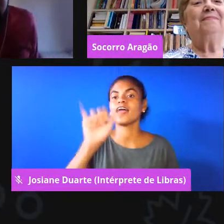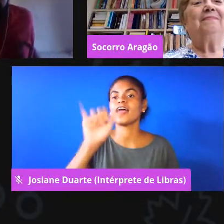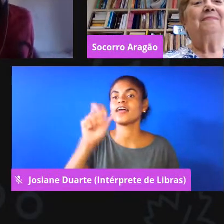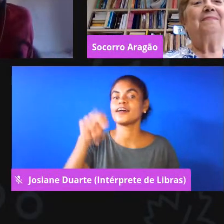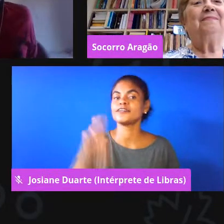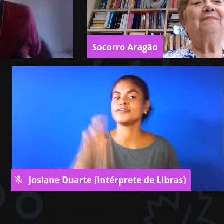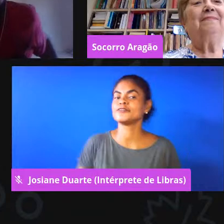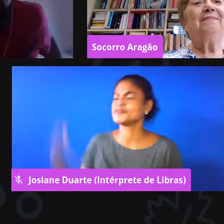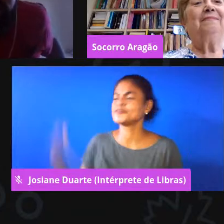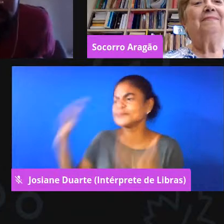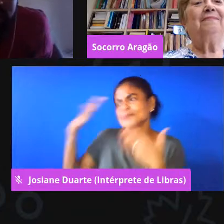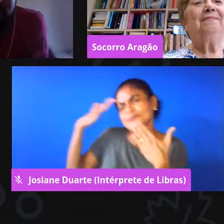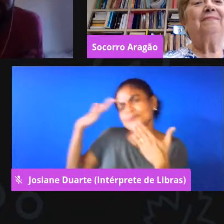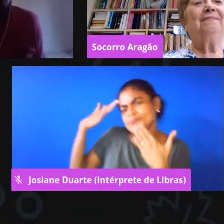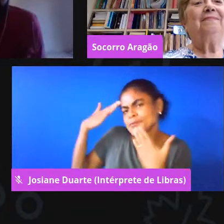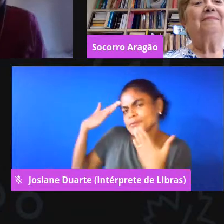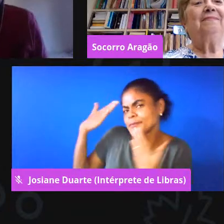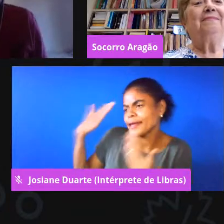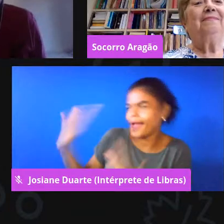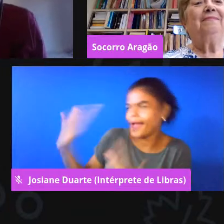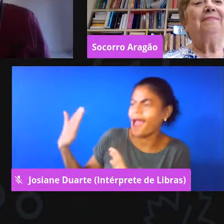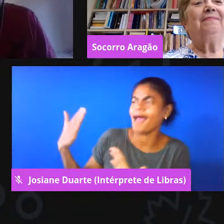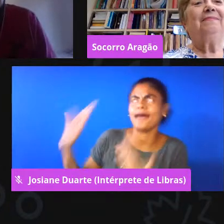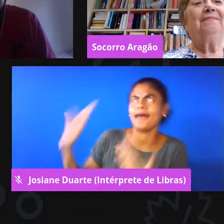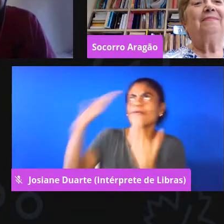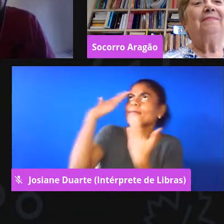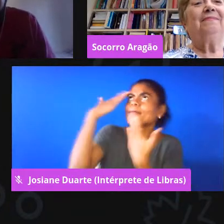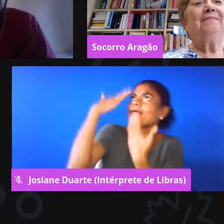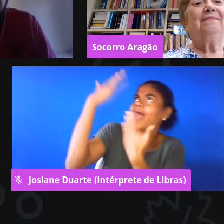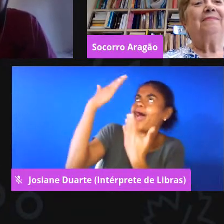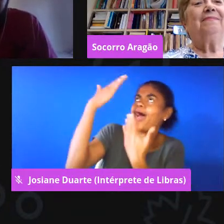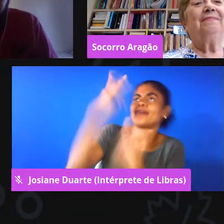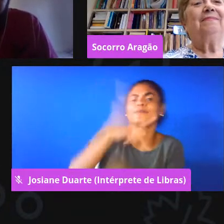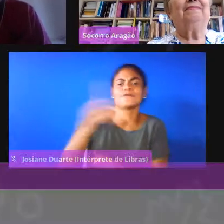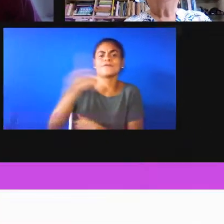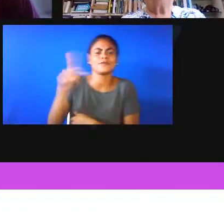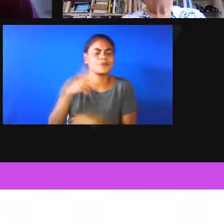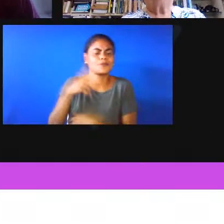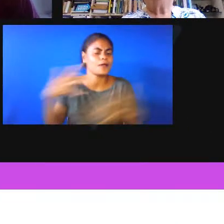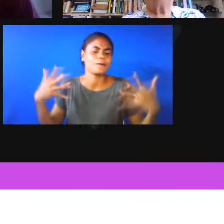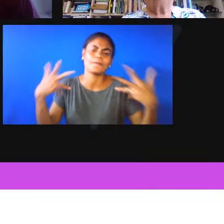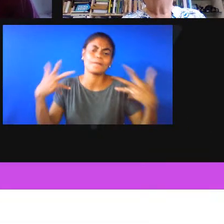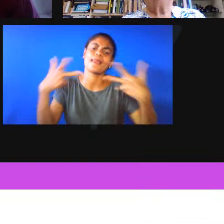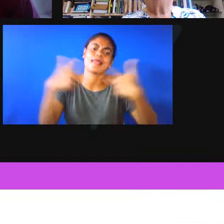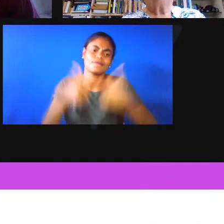Muito obrigada, professora. Foi uma fala muito rica, assim como o Gabriel havia dito.